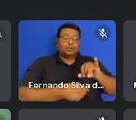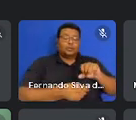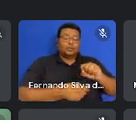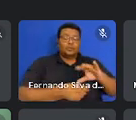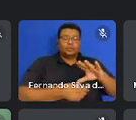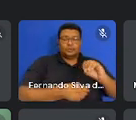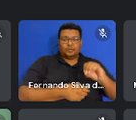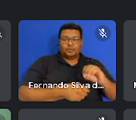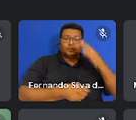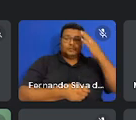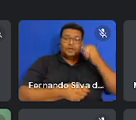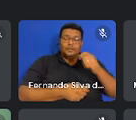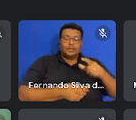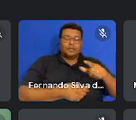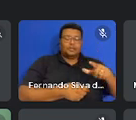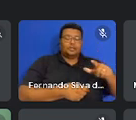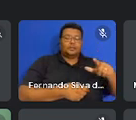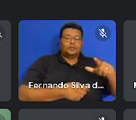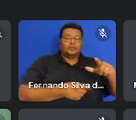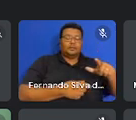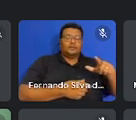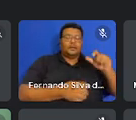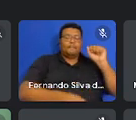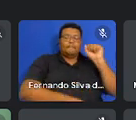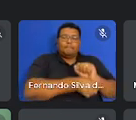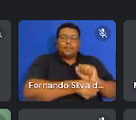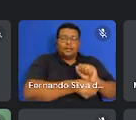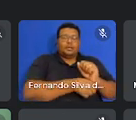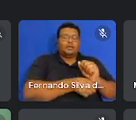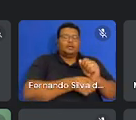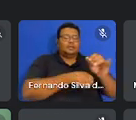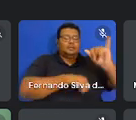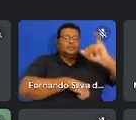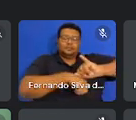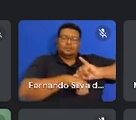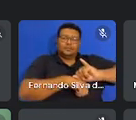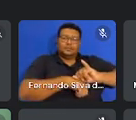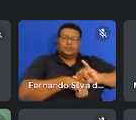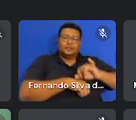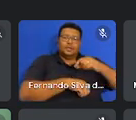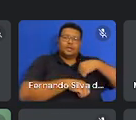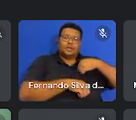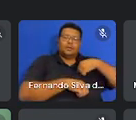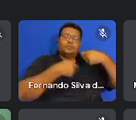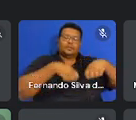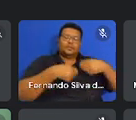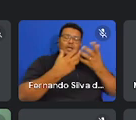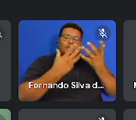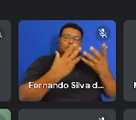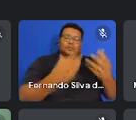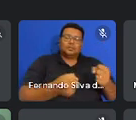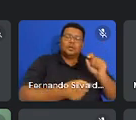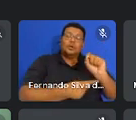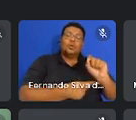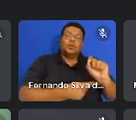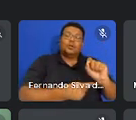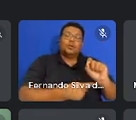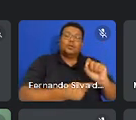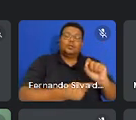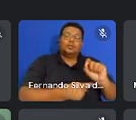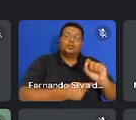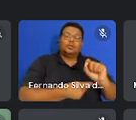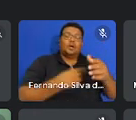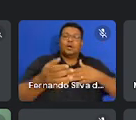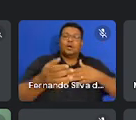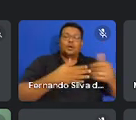quadrado. Então, eu tenho que considerar que o disco pode cair com um centro em